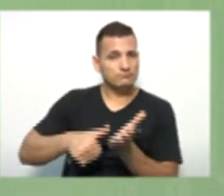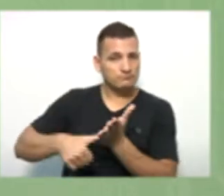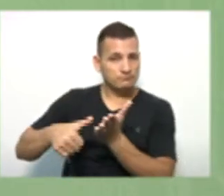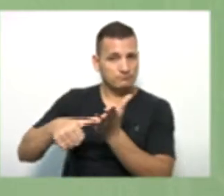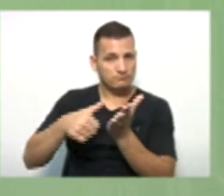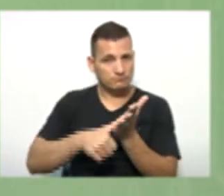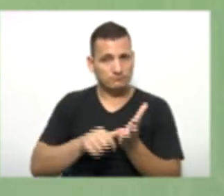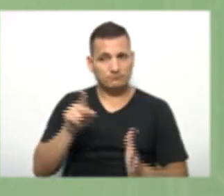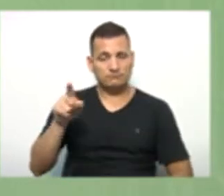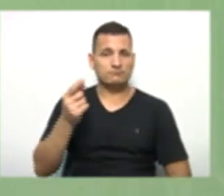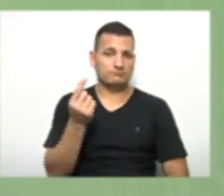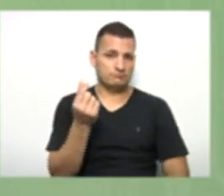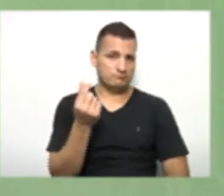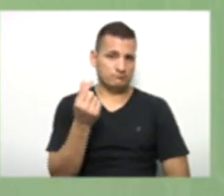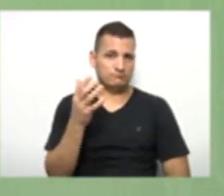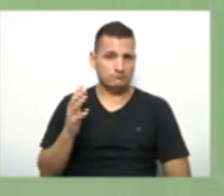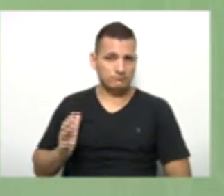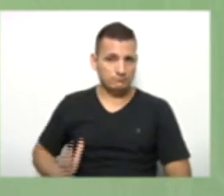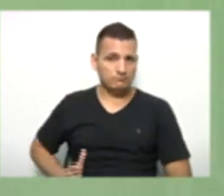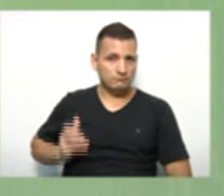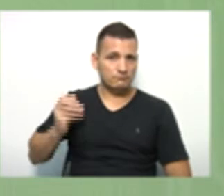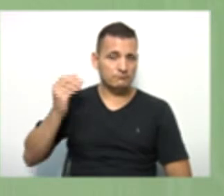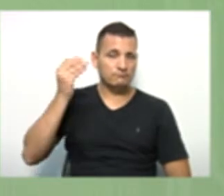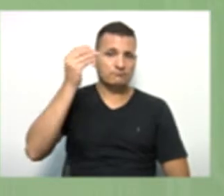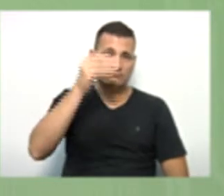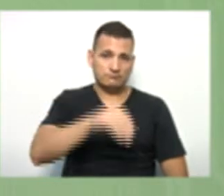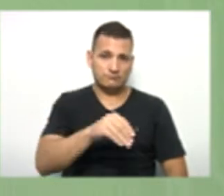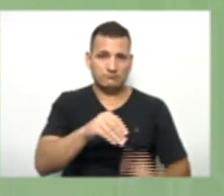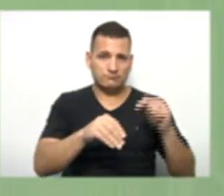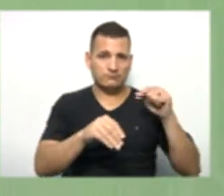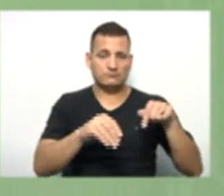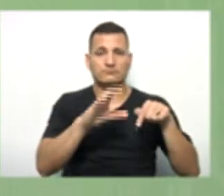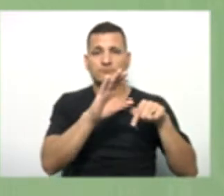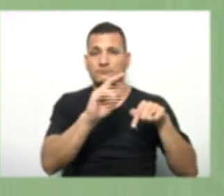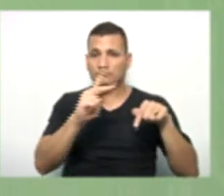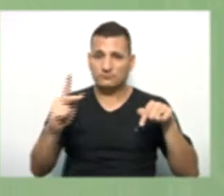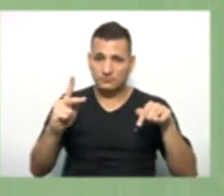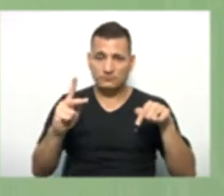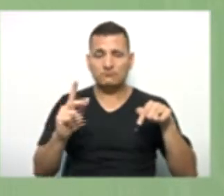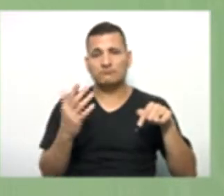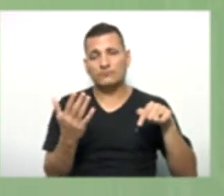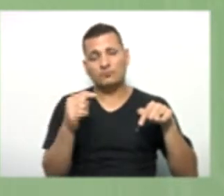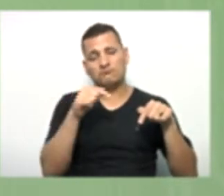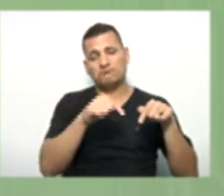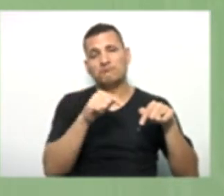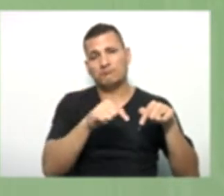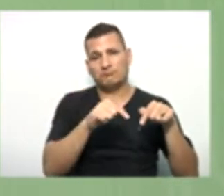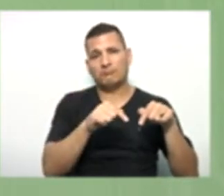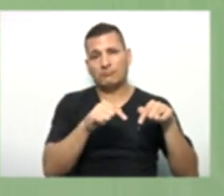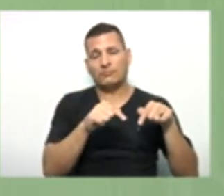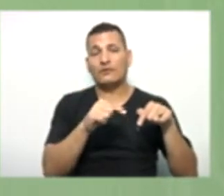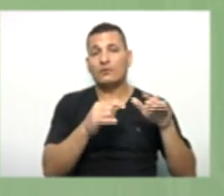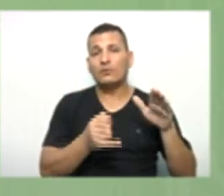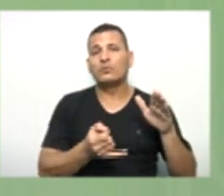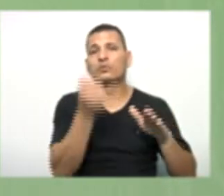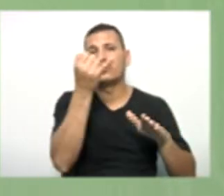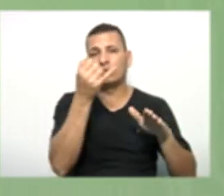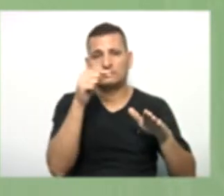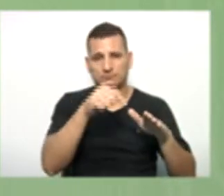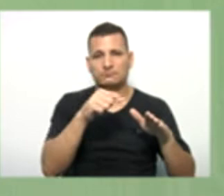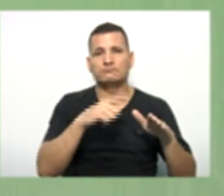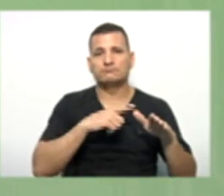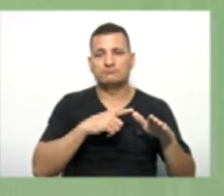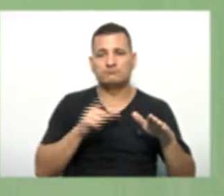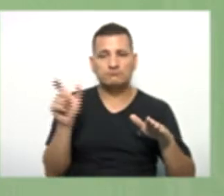e coloca na cooperativa. Esse recurso, anualmente, ele pode receber juros desse dinheiro. Além